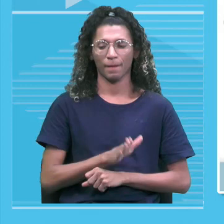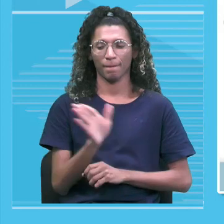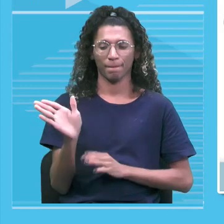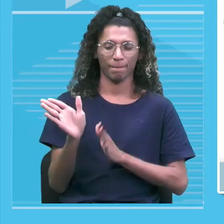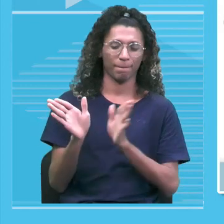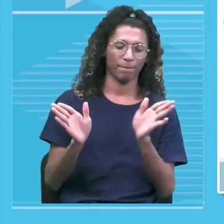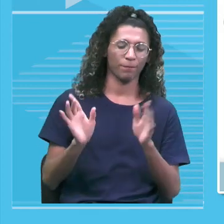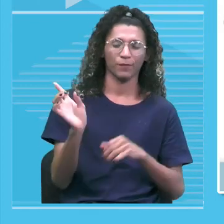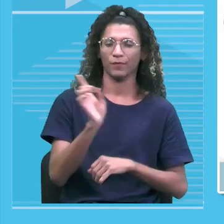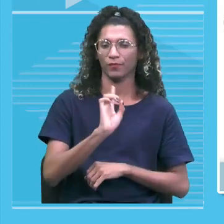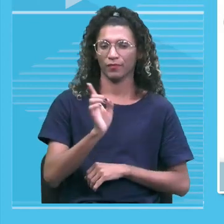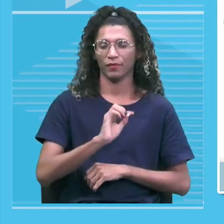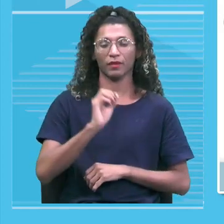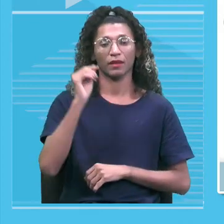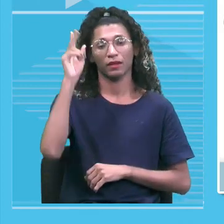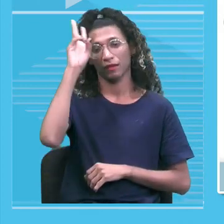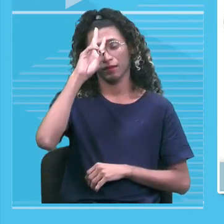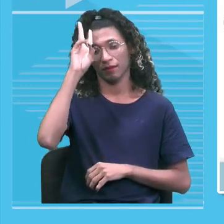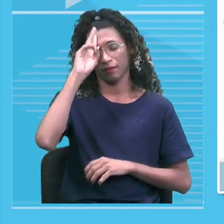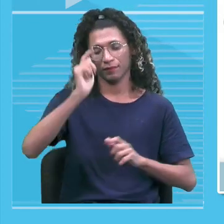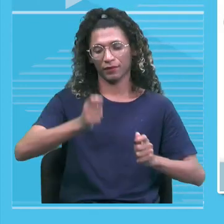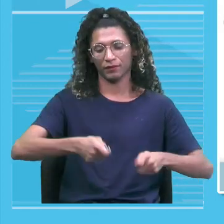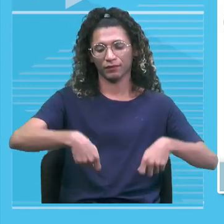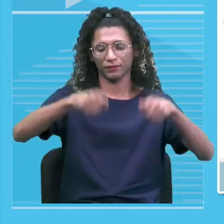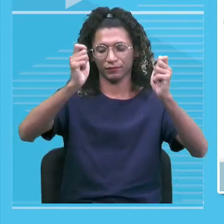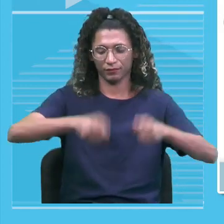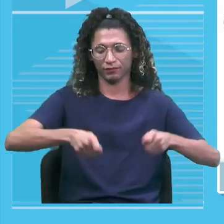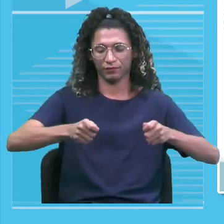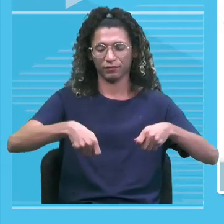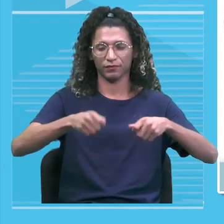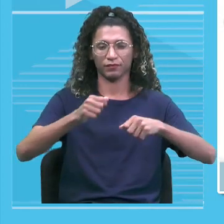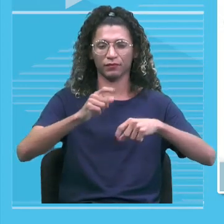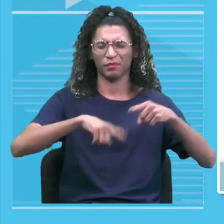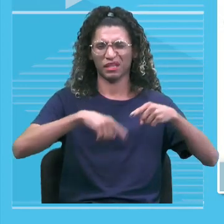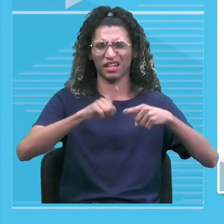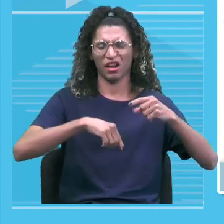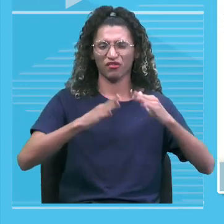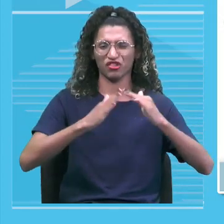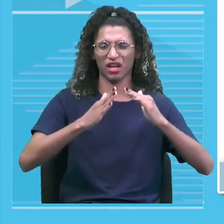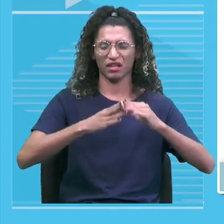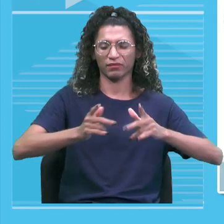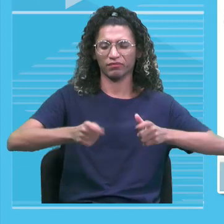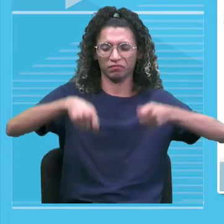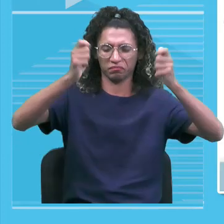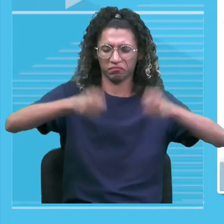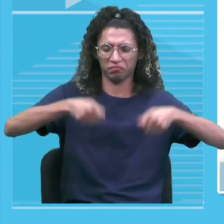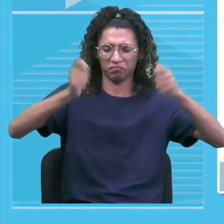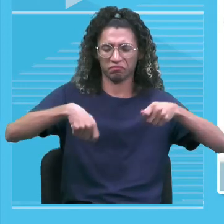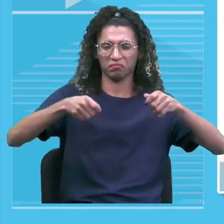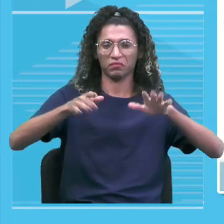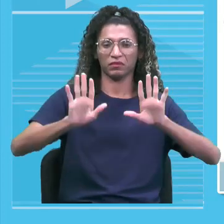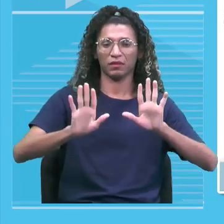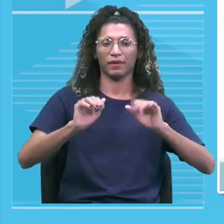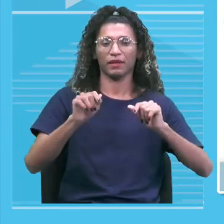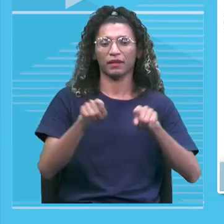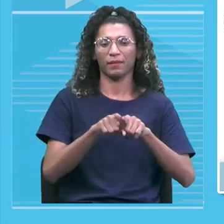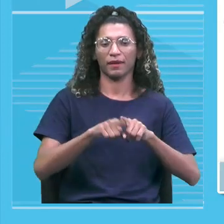lembra lá do tapete que o Cícero tava limpando a casa lembra lá da corda também